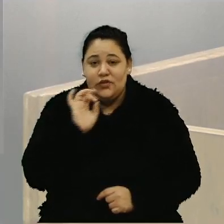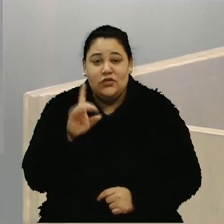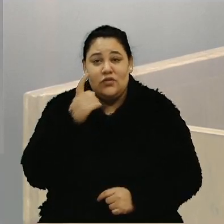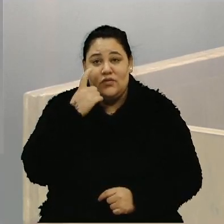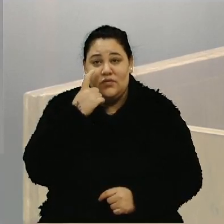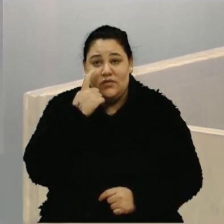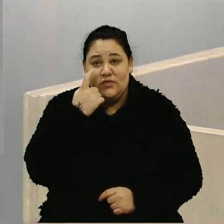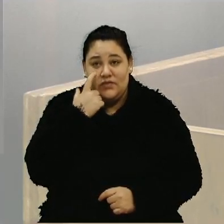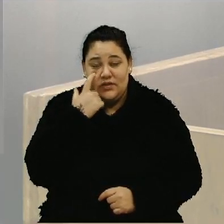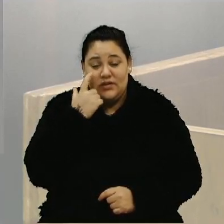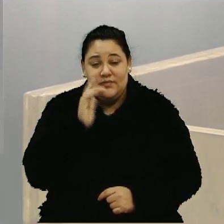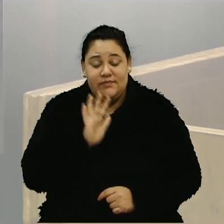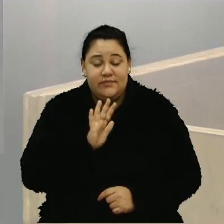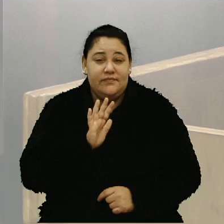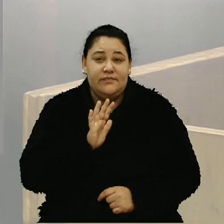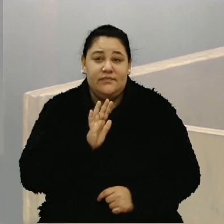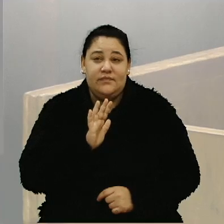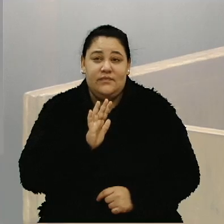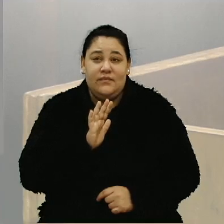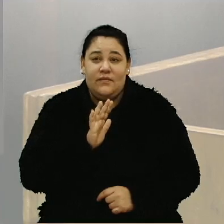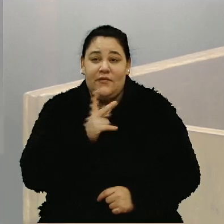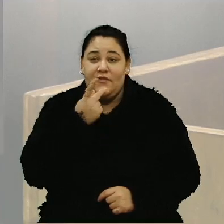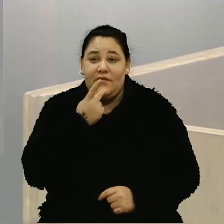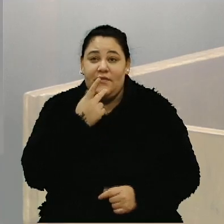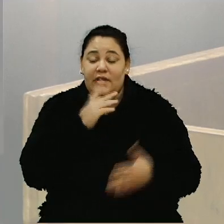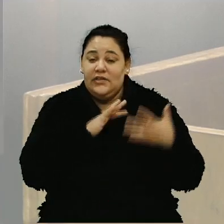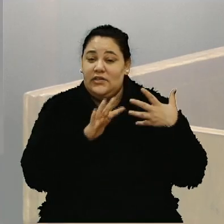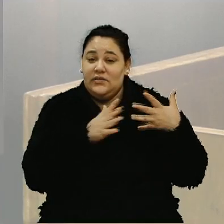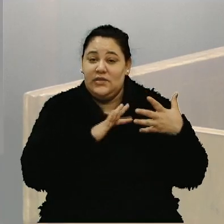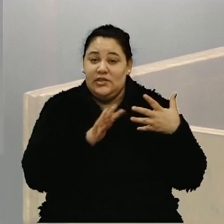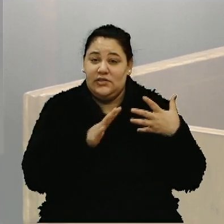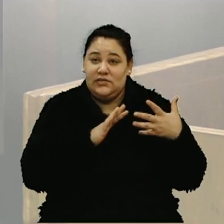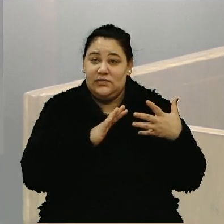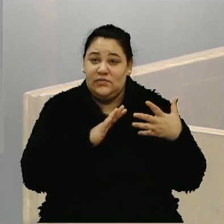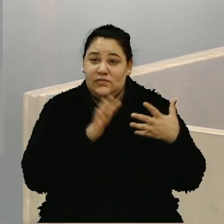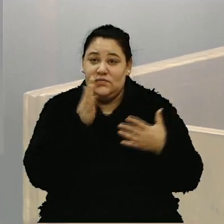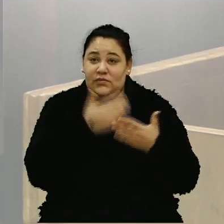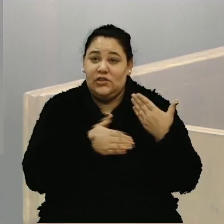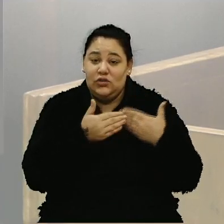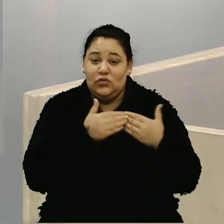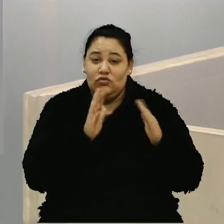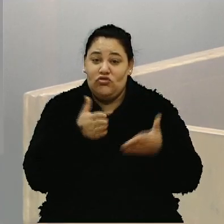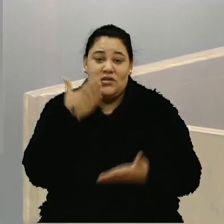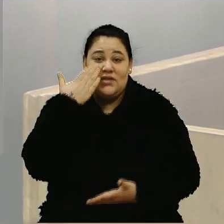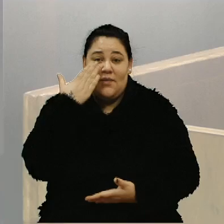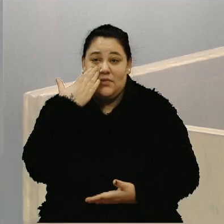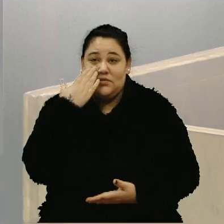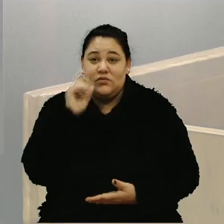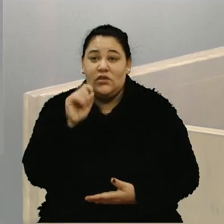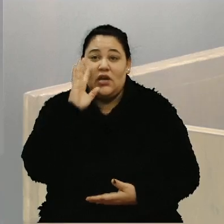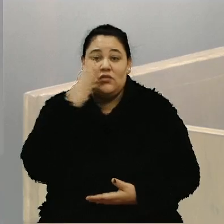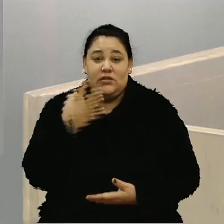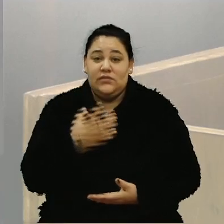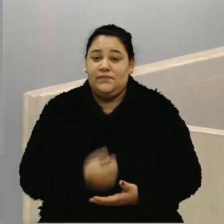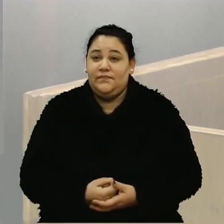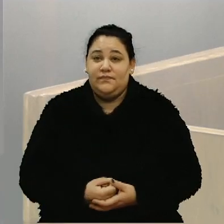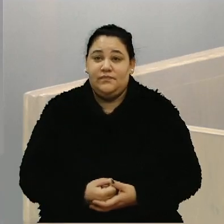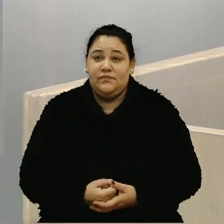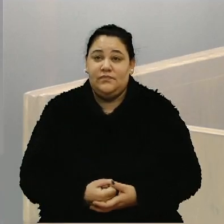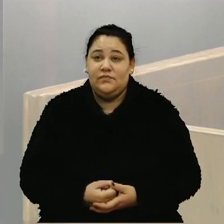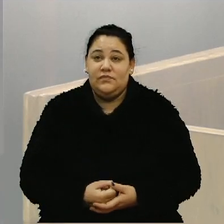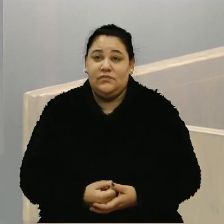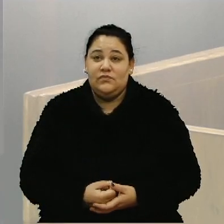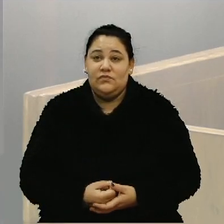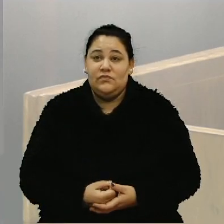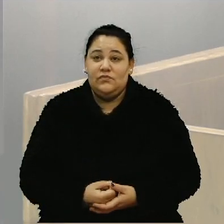aqui uma transparência para que todos saibam o que está acontecendo. Ninguém está dizendo,